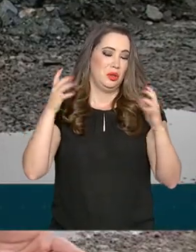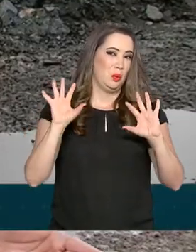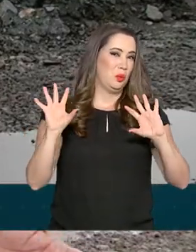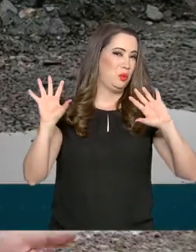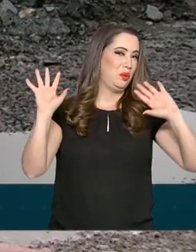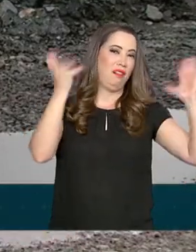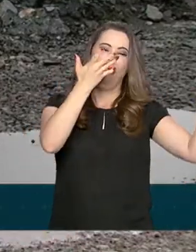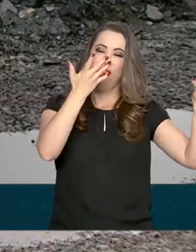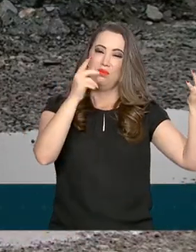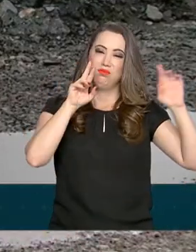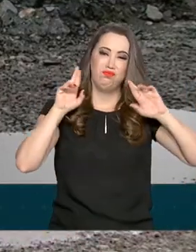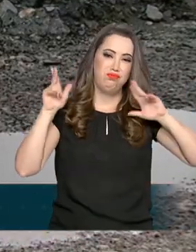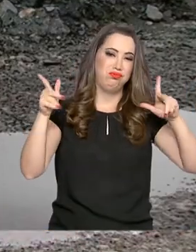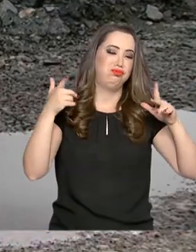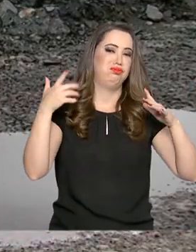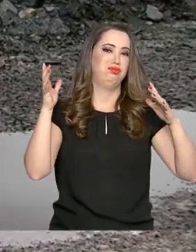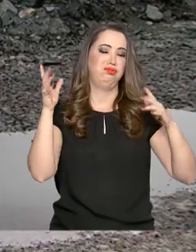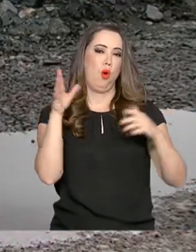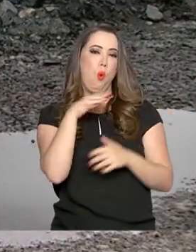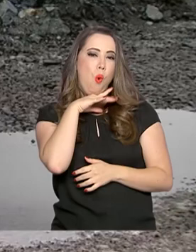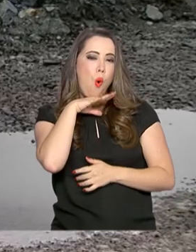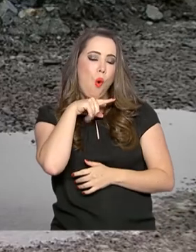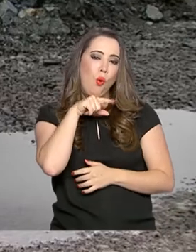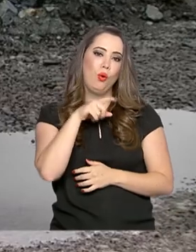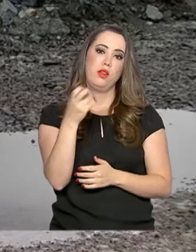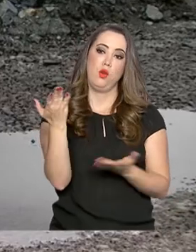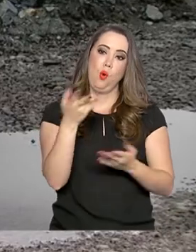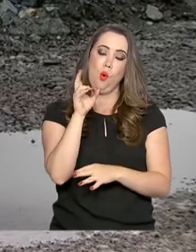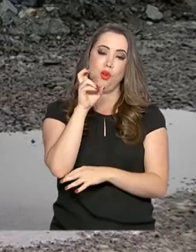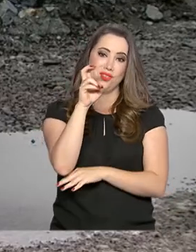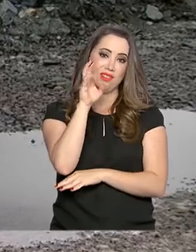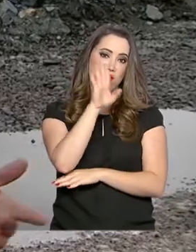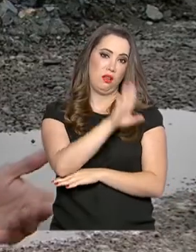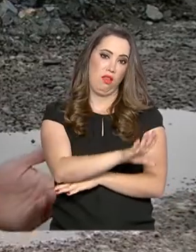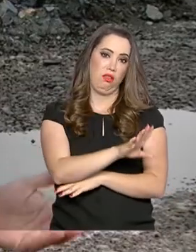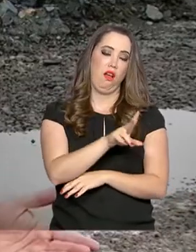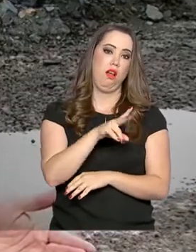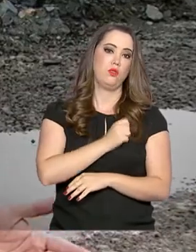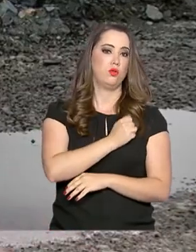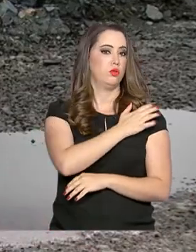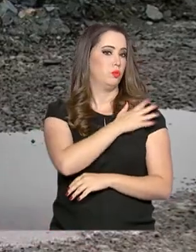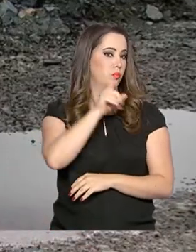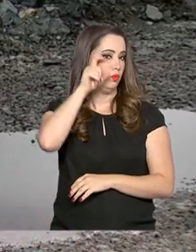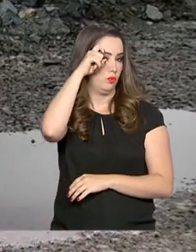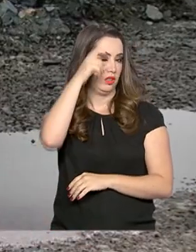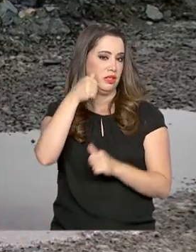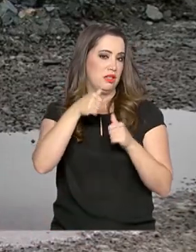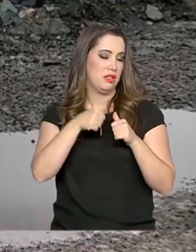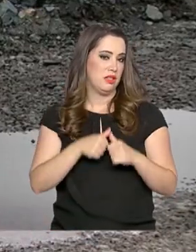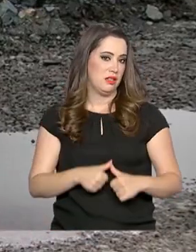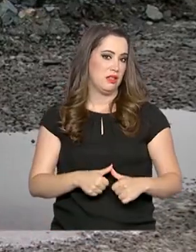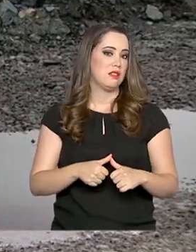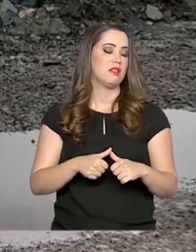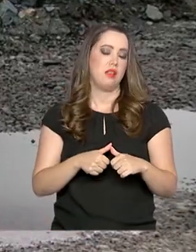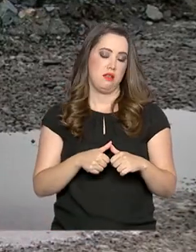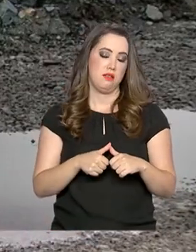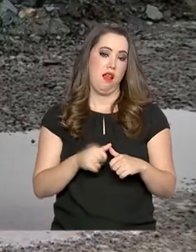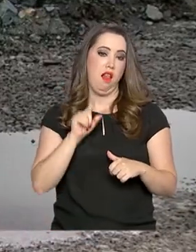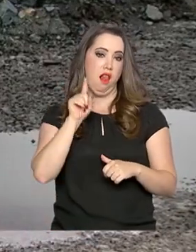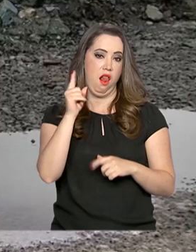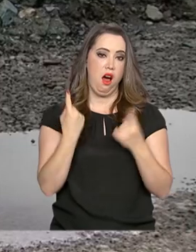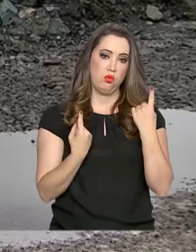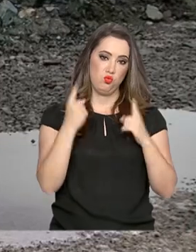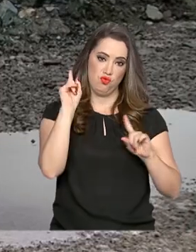estação Comandante Ferraz, que estava marcada para hoje, às 5 horas da tarde. A comitiva do vice-presidente da República, que está na cidade de Punta Arenas, no Chile,